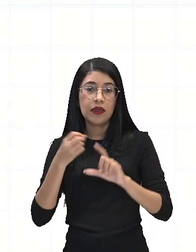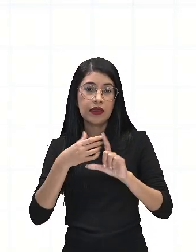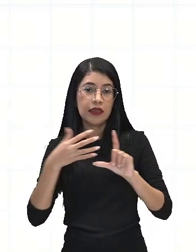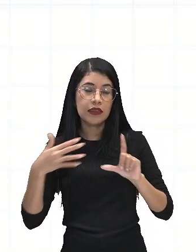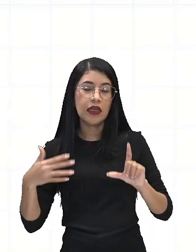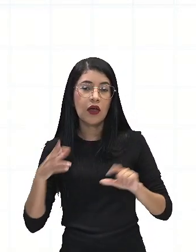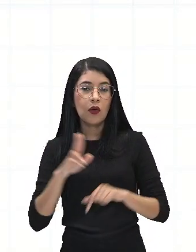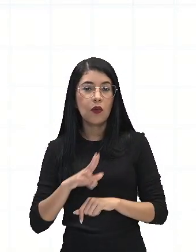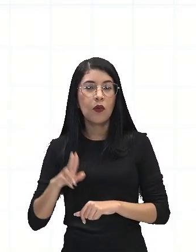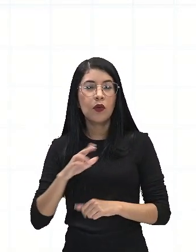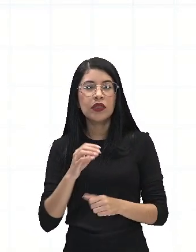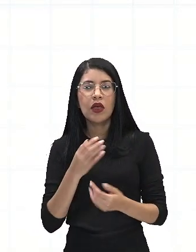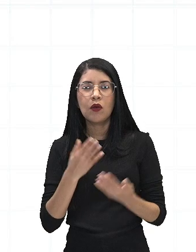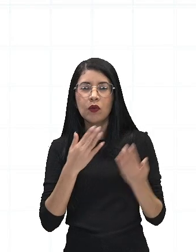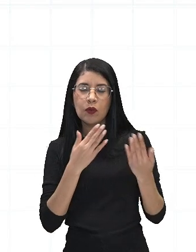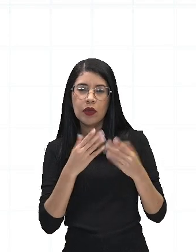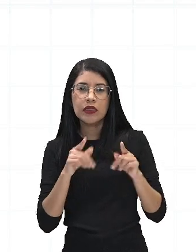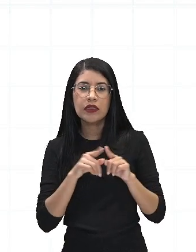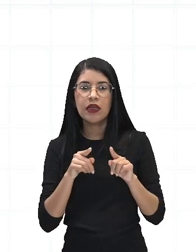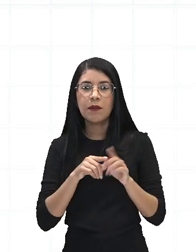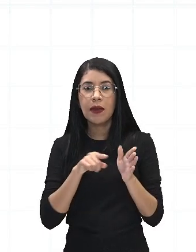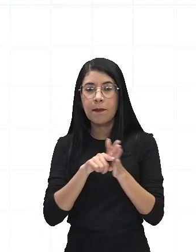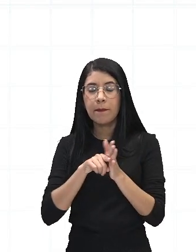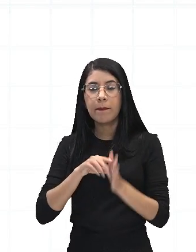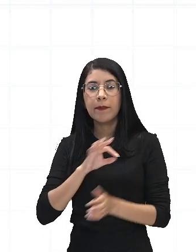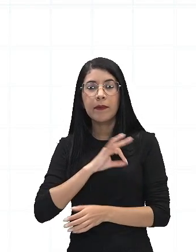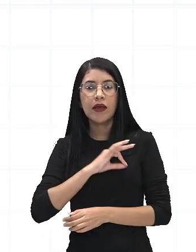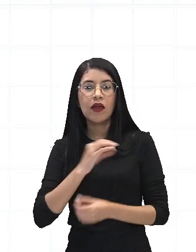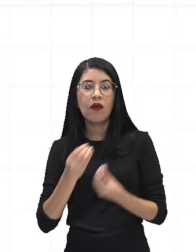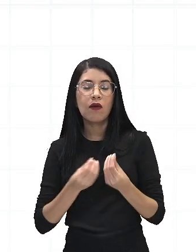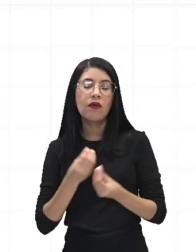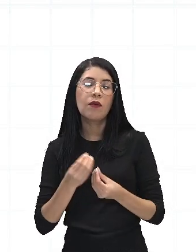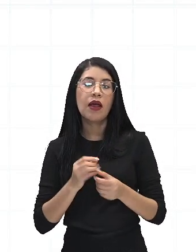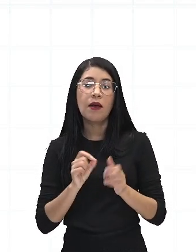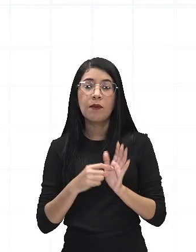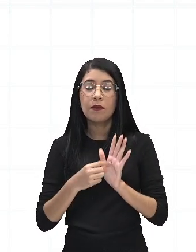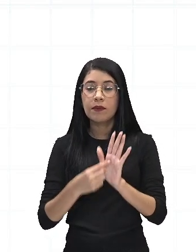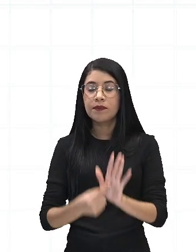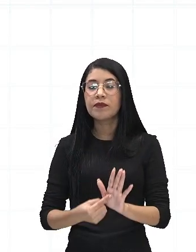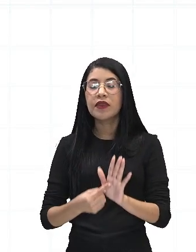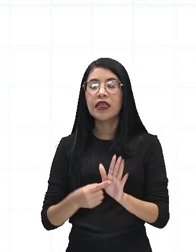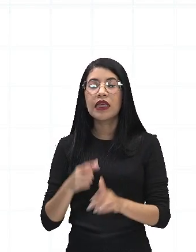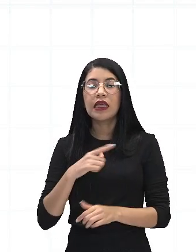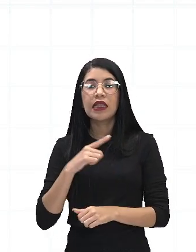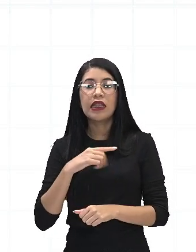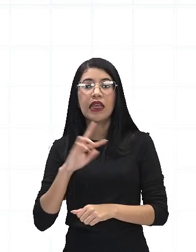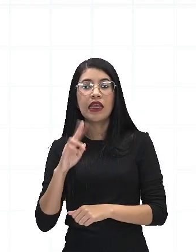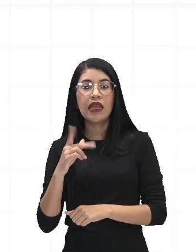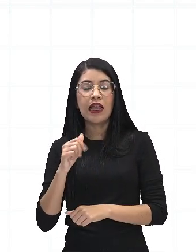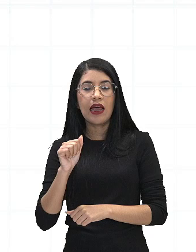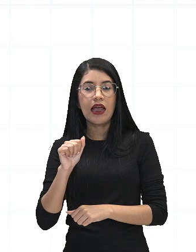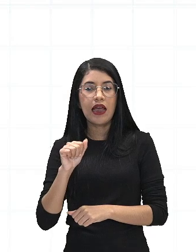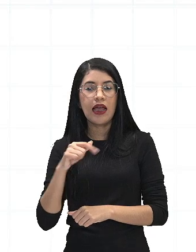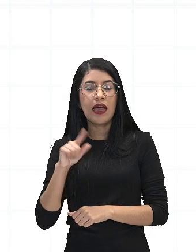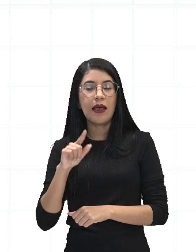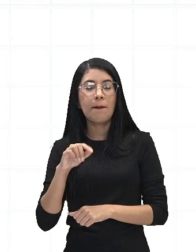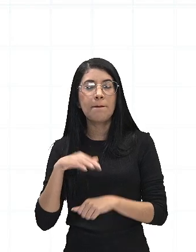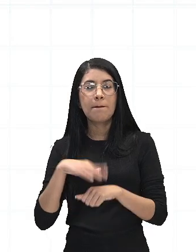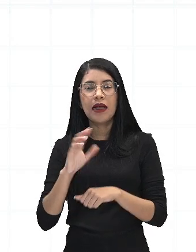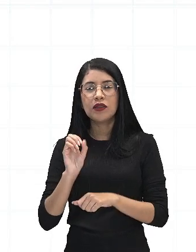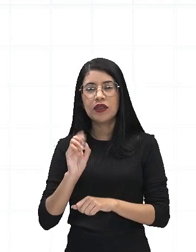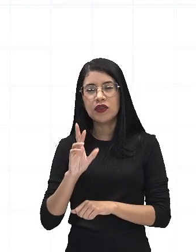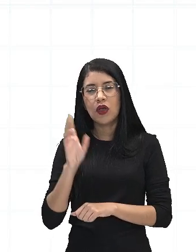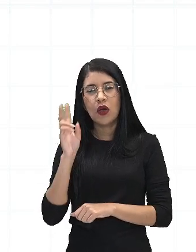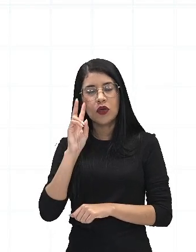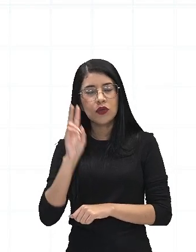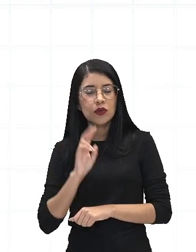usa o suspense e a trama policial como pretextos para revelar que há mais do que histórias infantis na